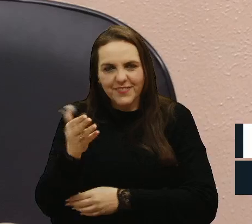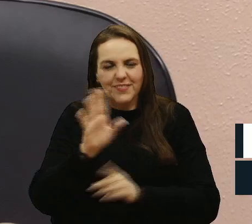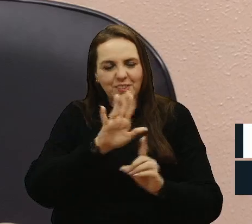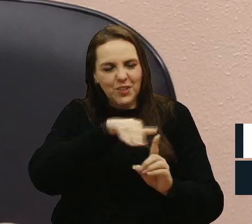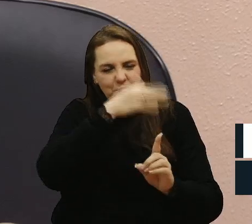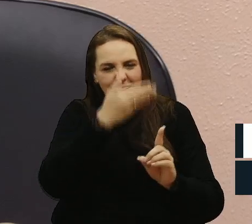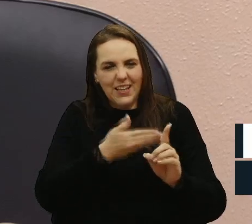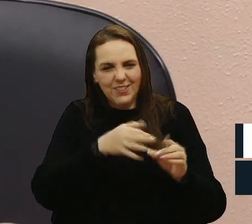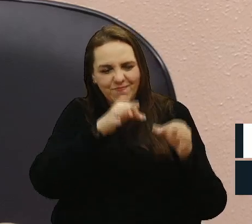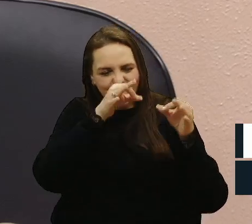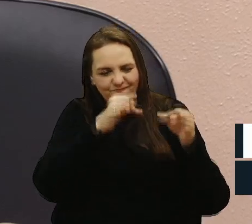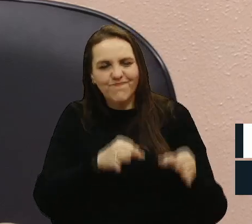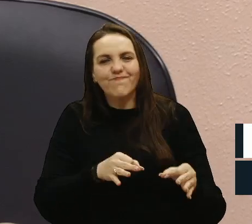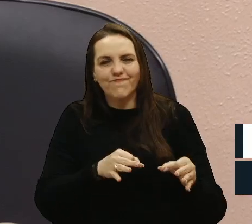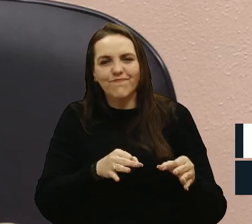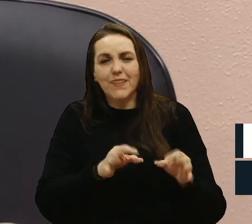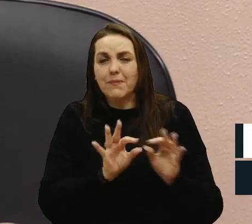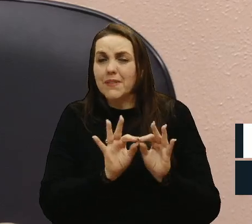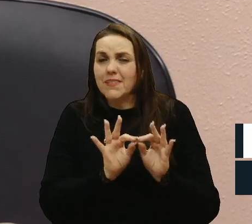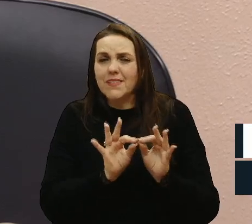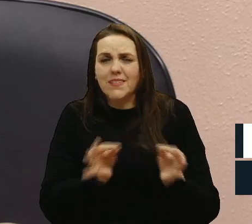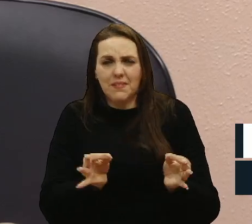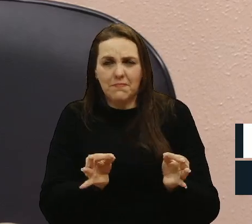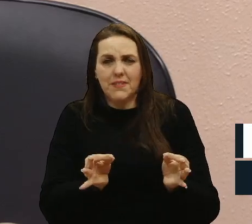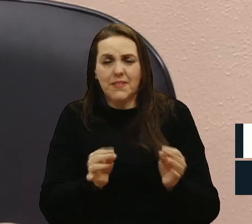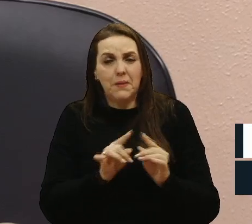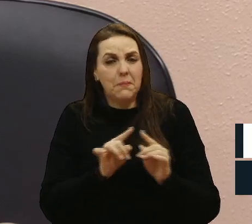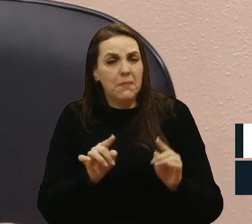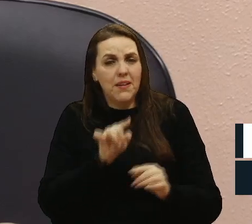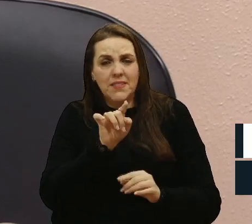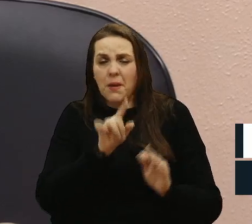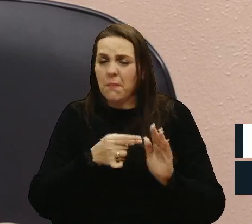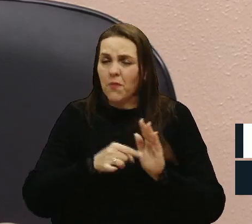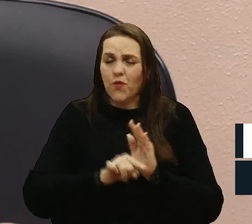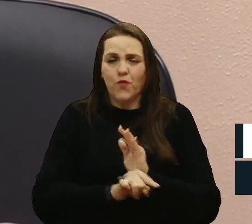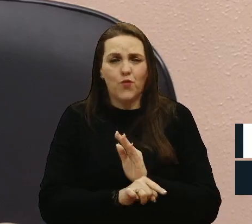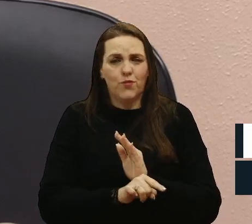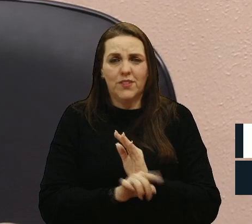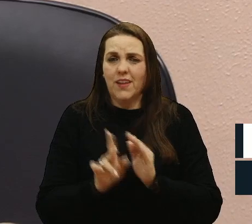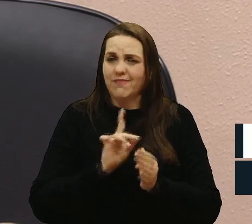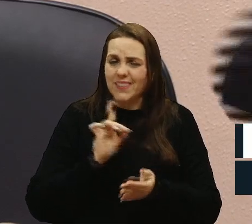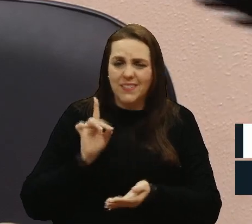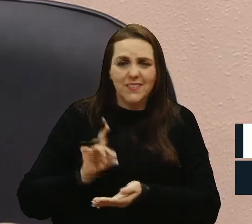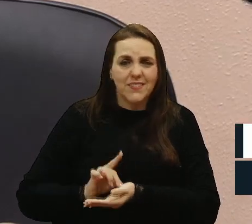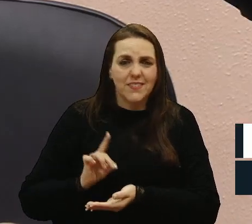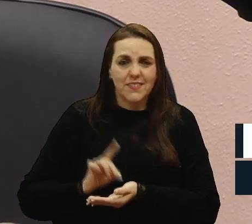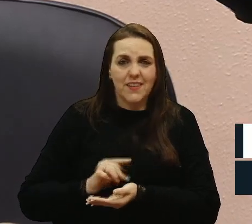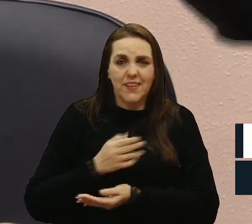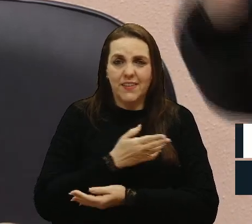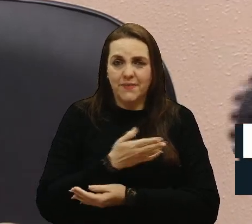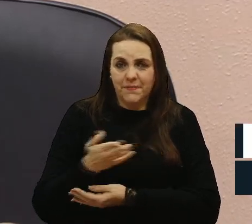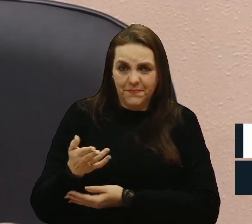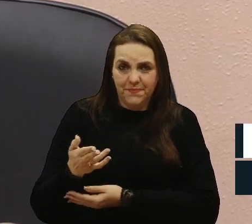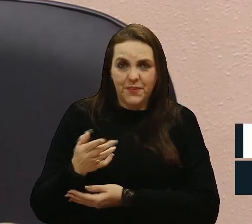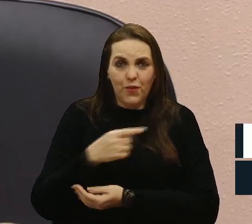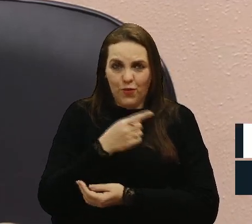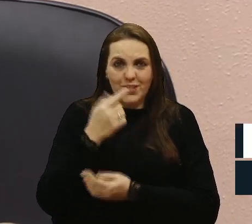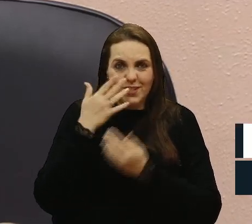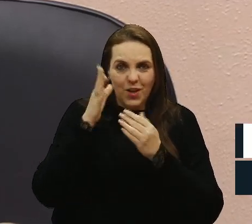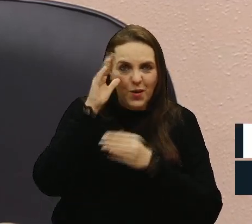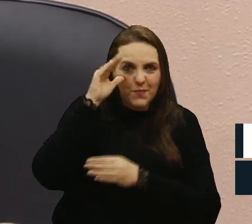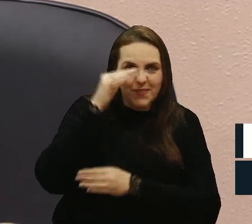homenagem, mais singela que possa ser, é muito profunda, muito sincera, que vocês puderam